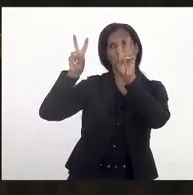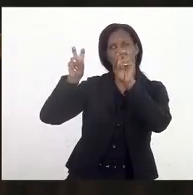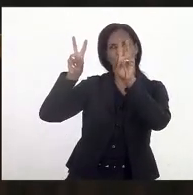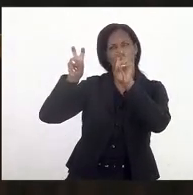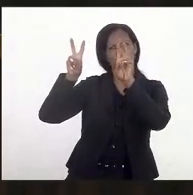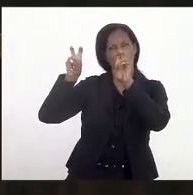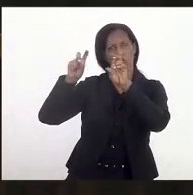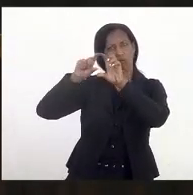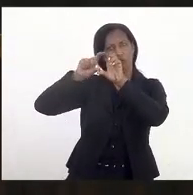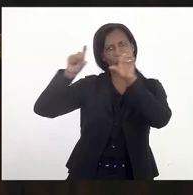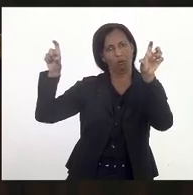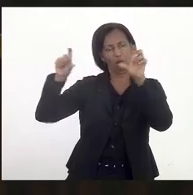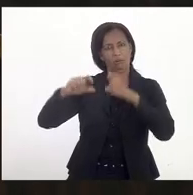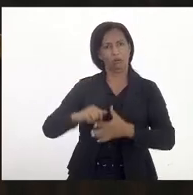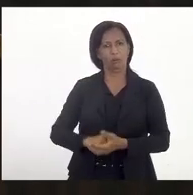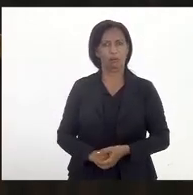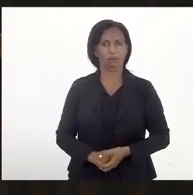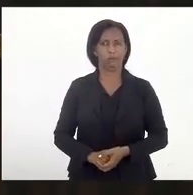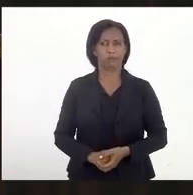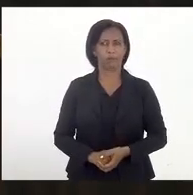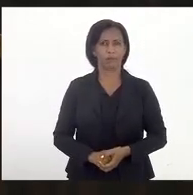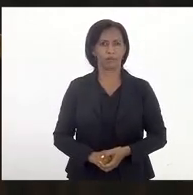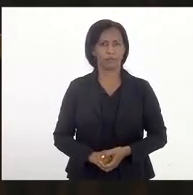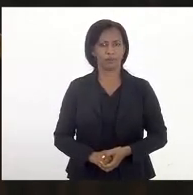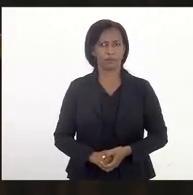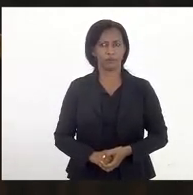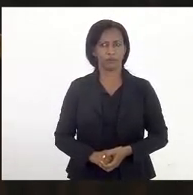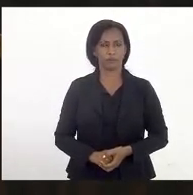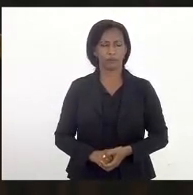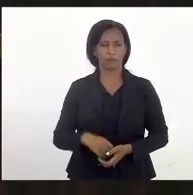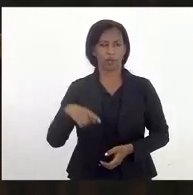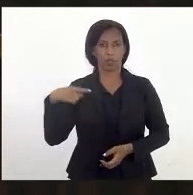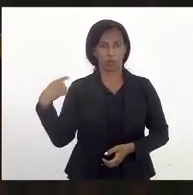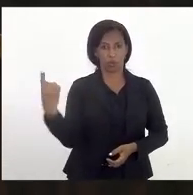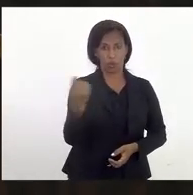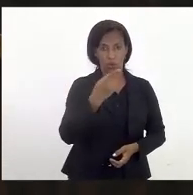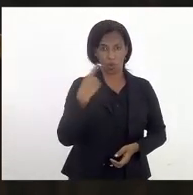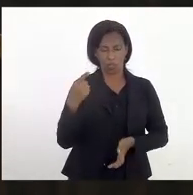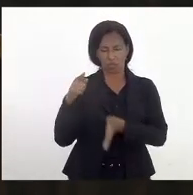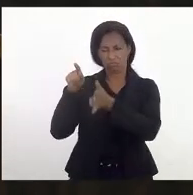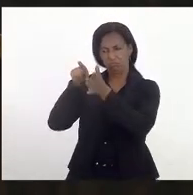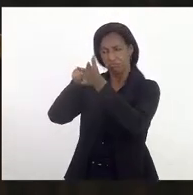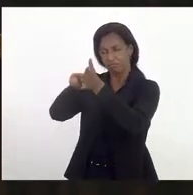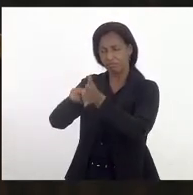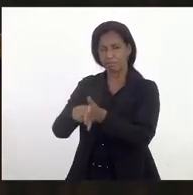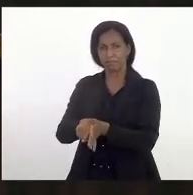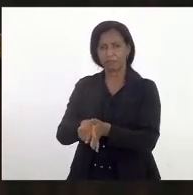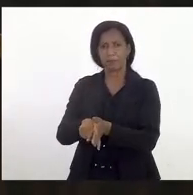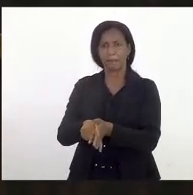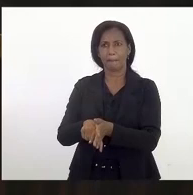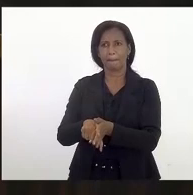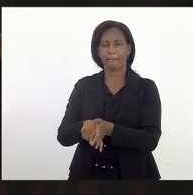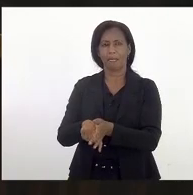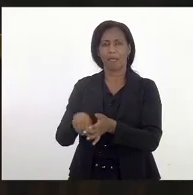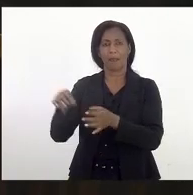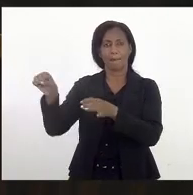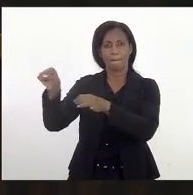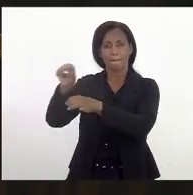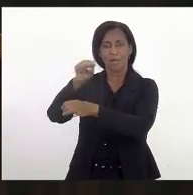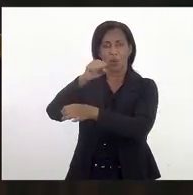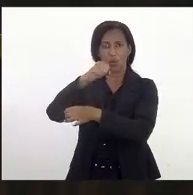nababesca e transportamos primeiro orçamento Luiz tinha esse microfone cada posição